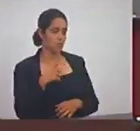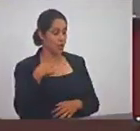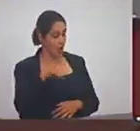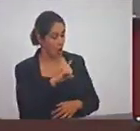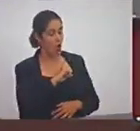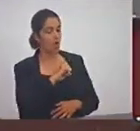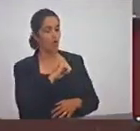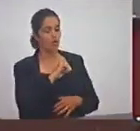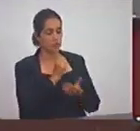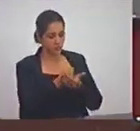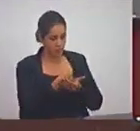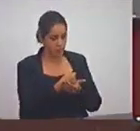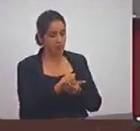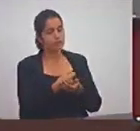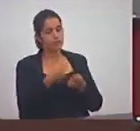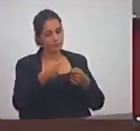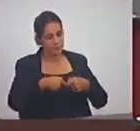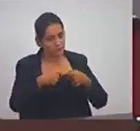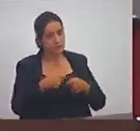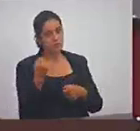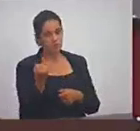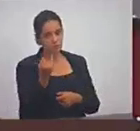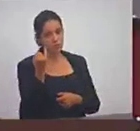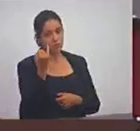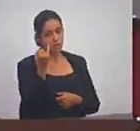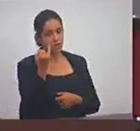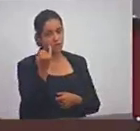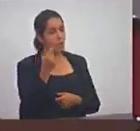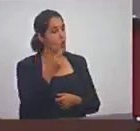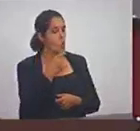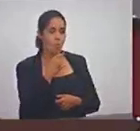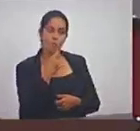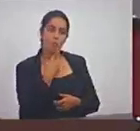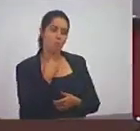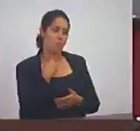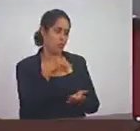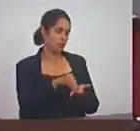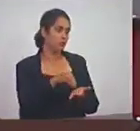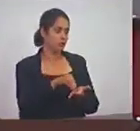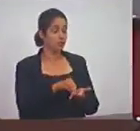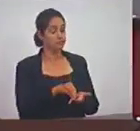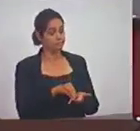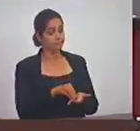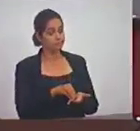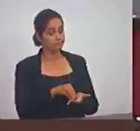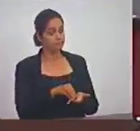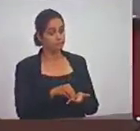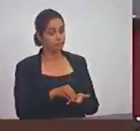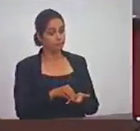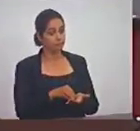em nossos postinhos, esses medicamentos que são tão simples, nunca deveria faltar, né? Então fica aqui a